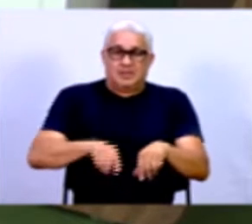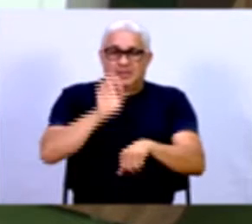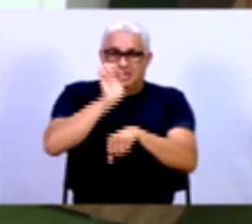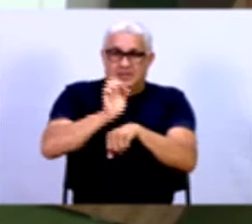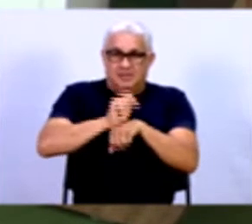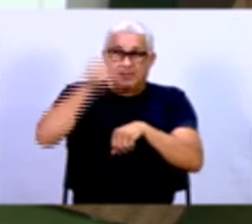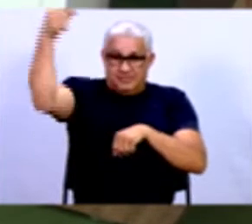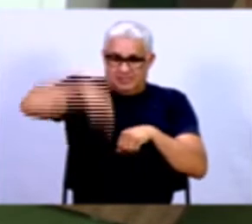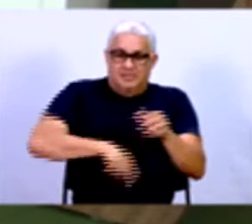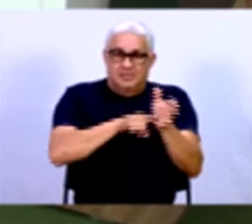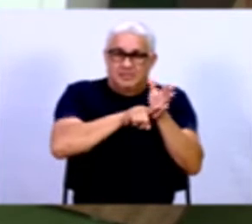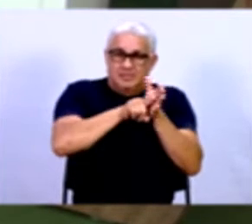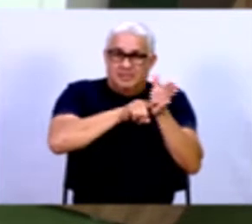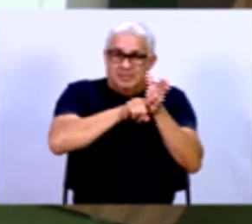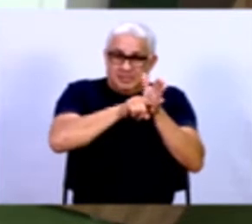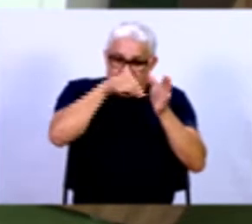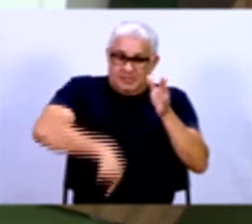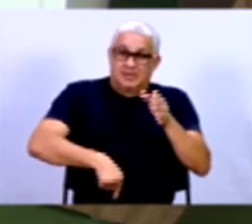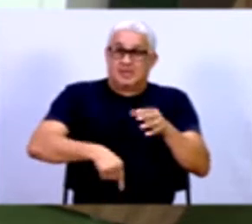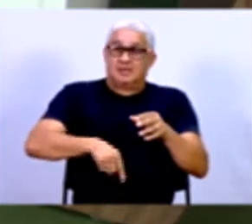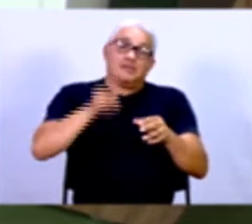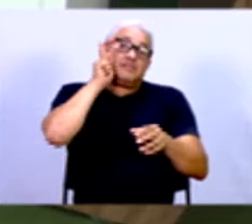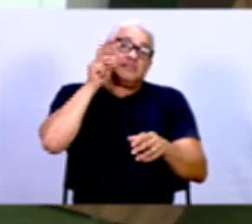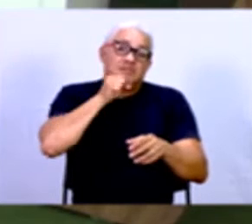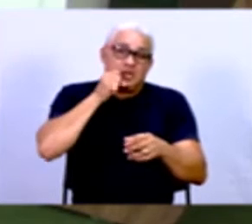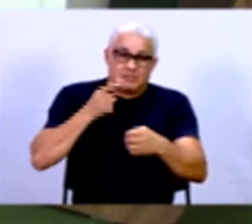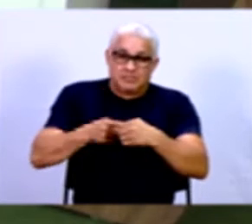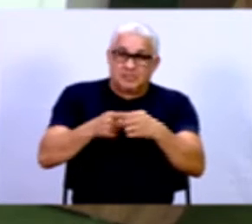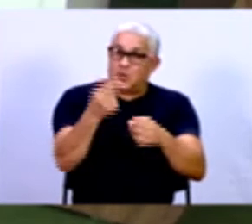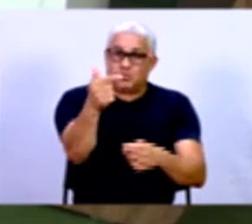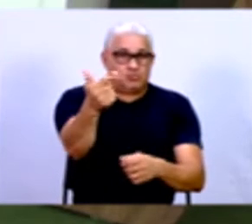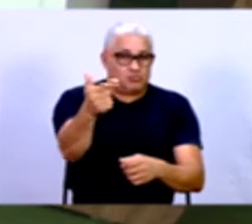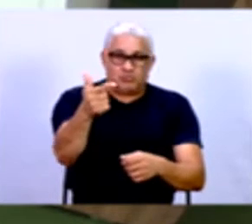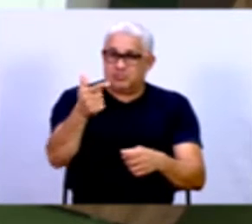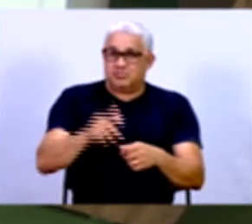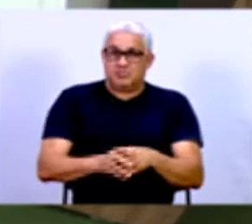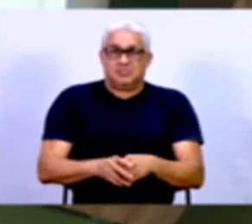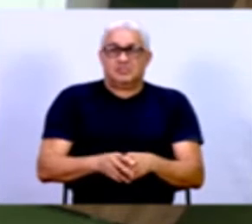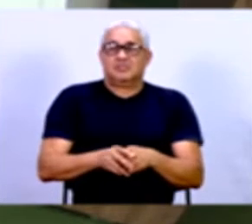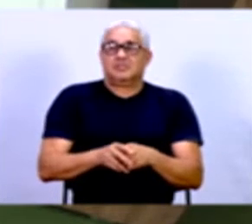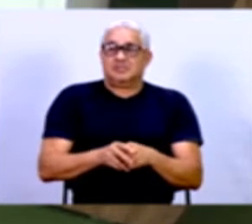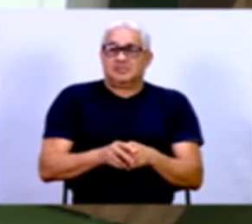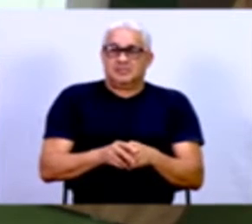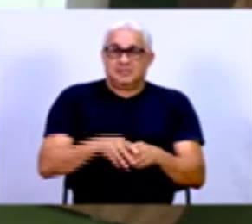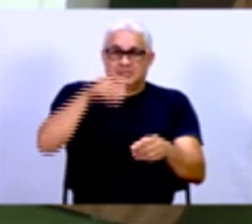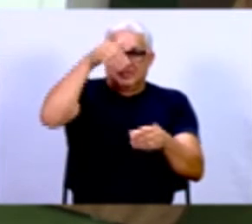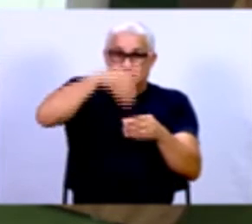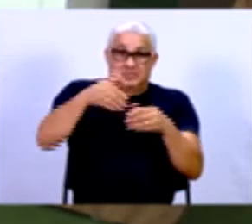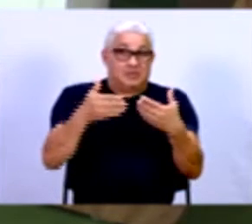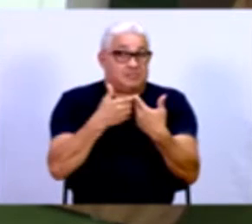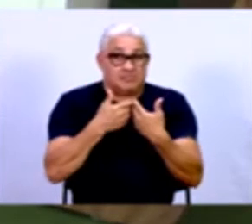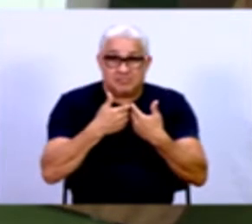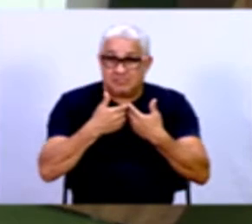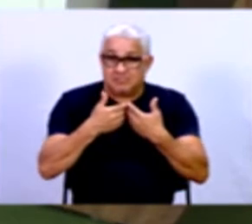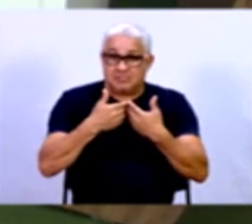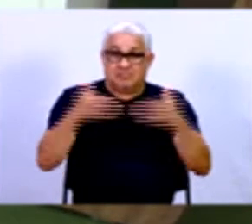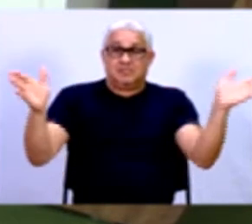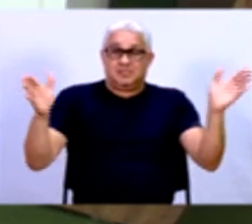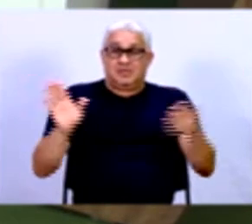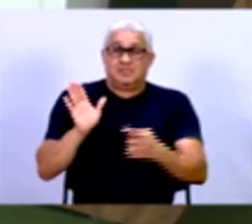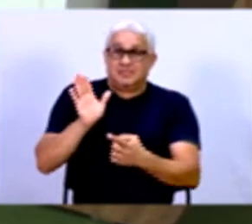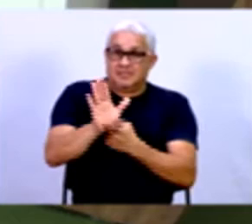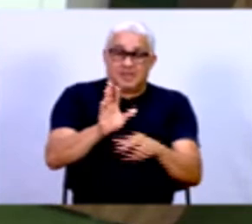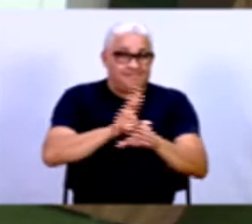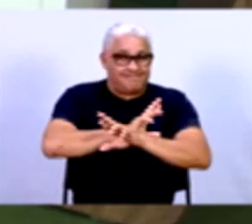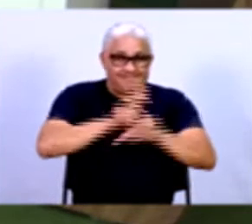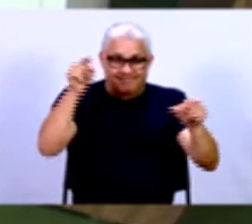pesquisa na capital e não vai ouvir o interior. Aí quando sai as urnas do interior com o resultado de lá, o resultado é completamente diferente daquilo que tinha sido demonstrado